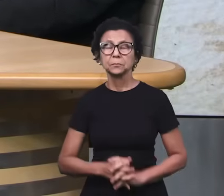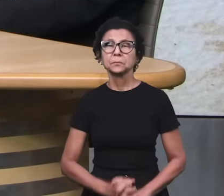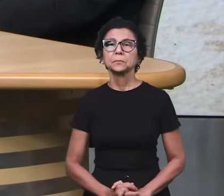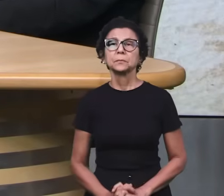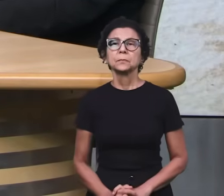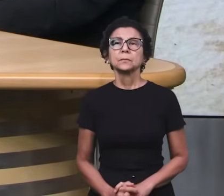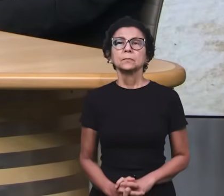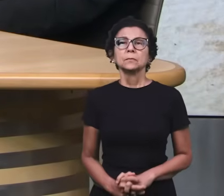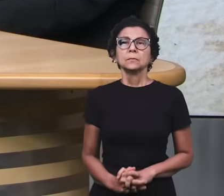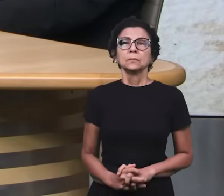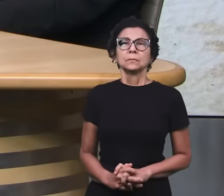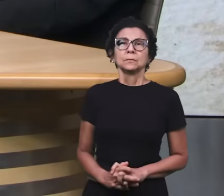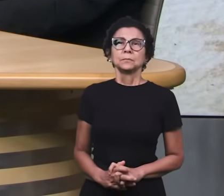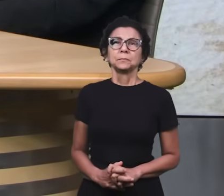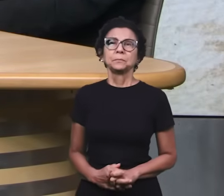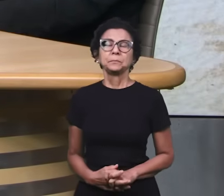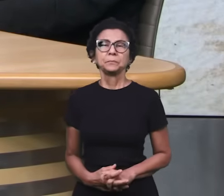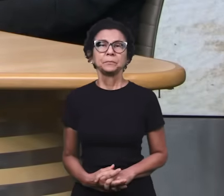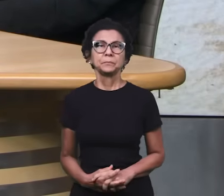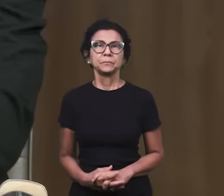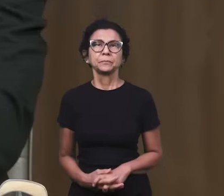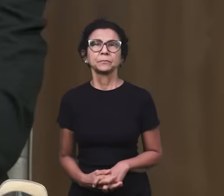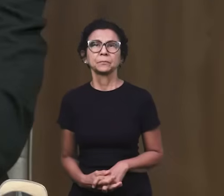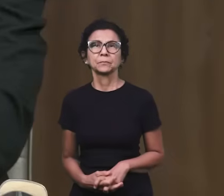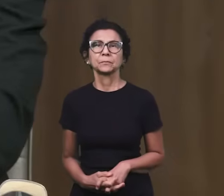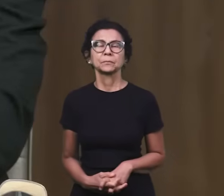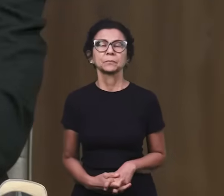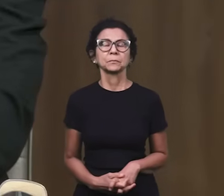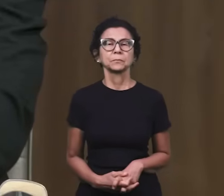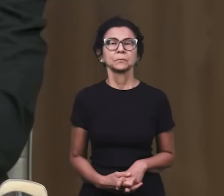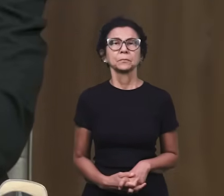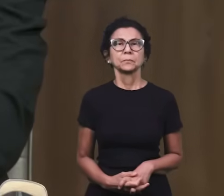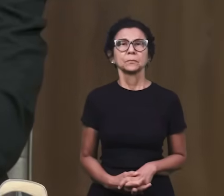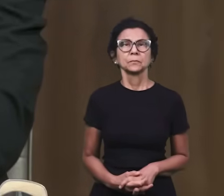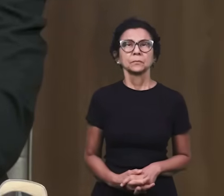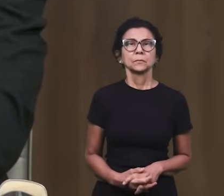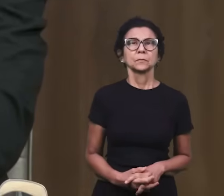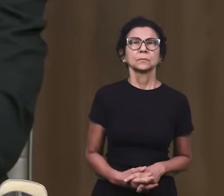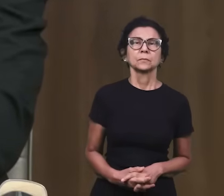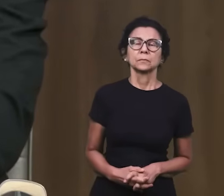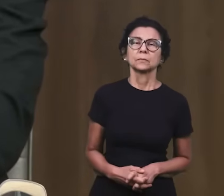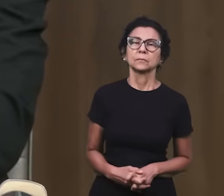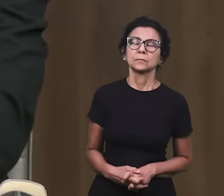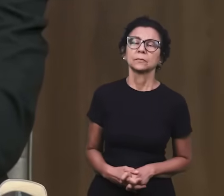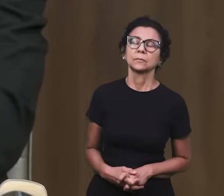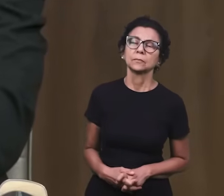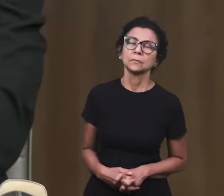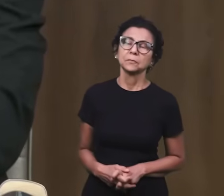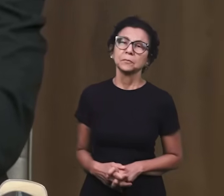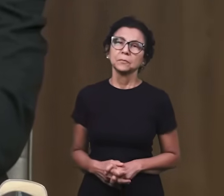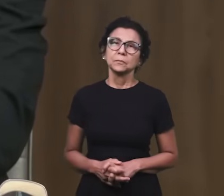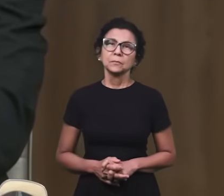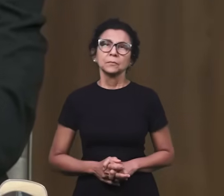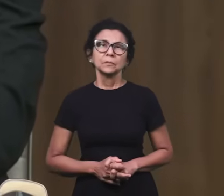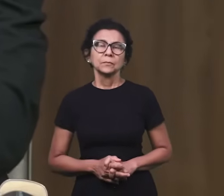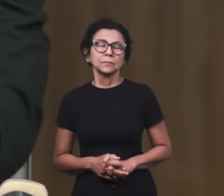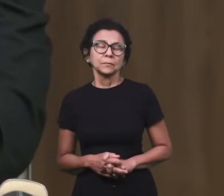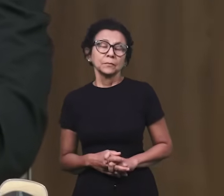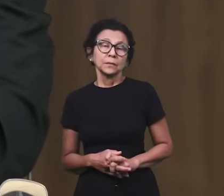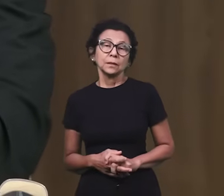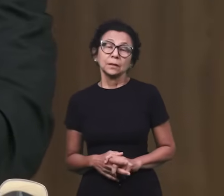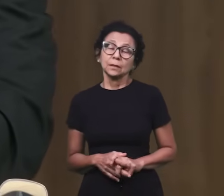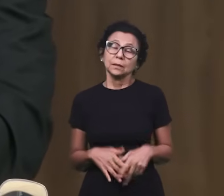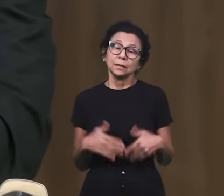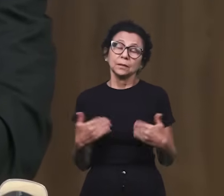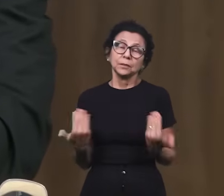Sim. porque na nossa natureza humana sempre quer estar à frente. Verdade. E ninguém quer ficar mais atrás,